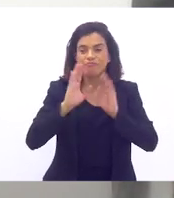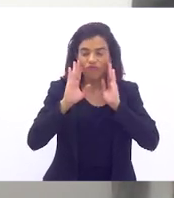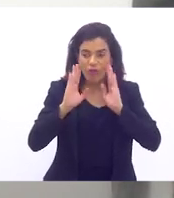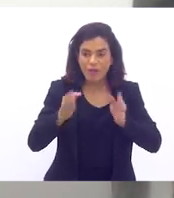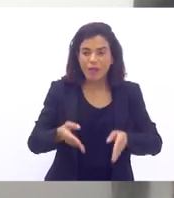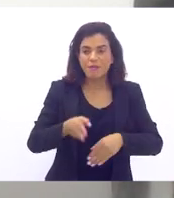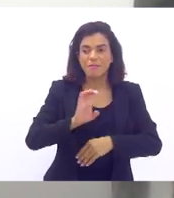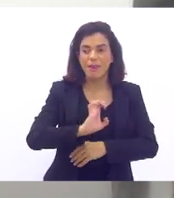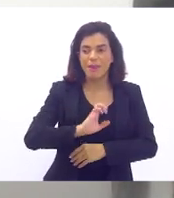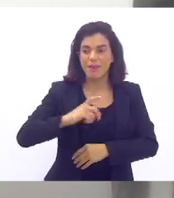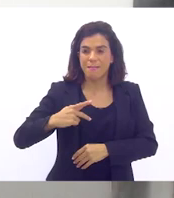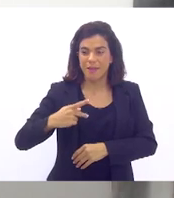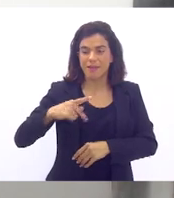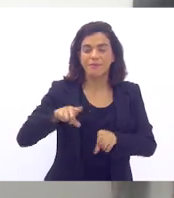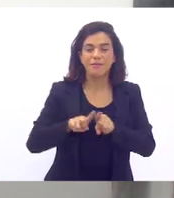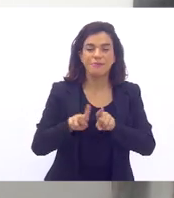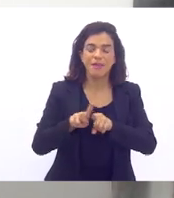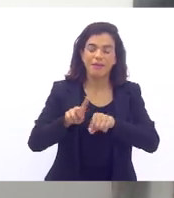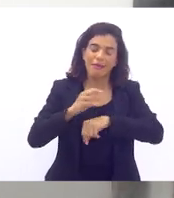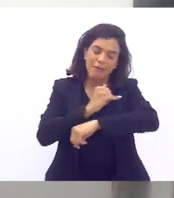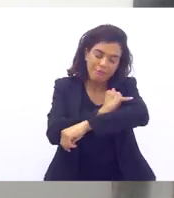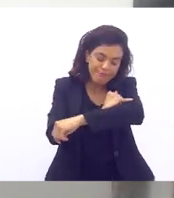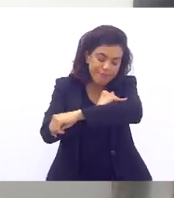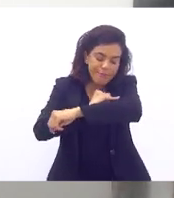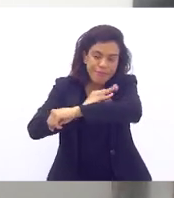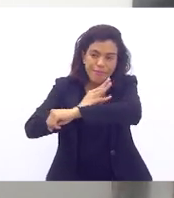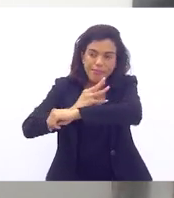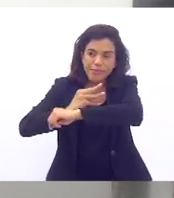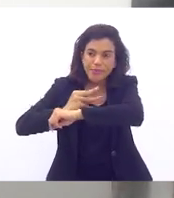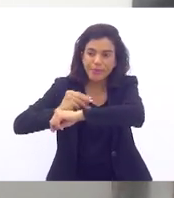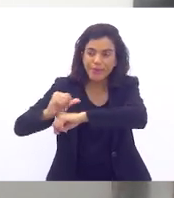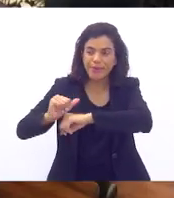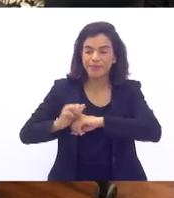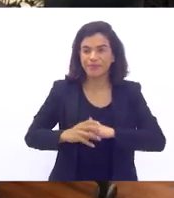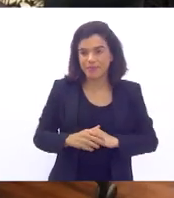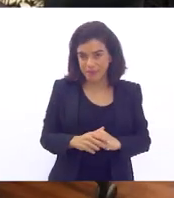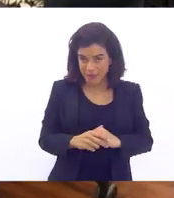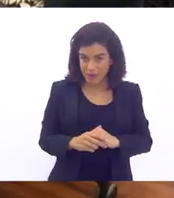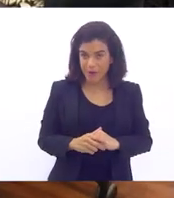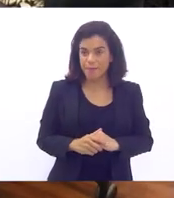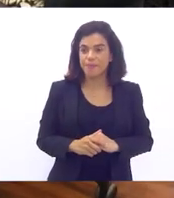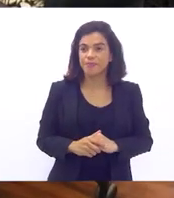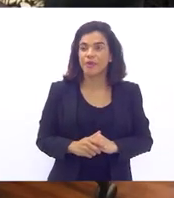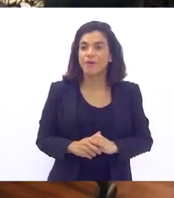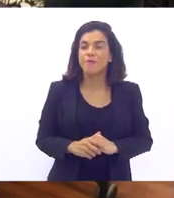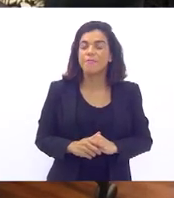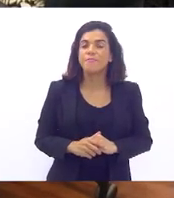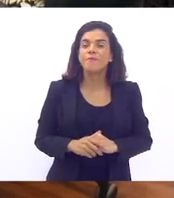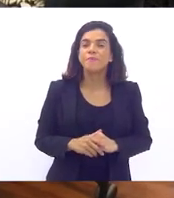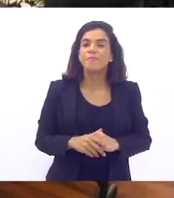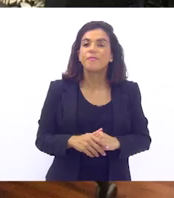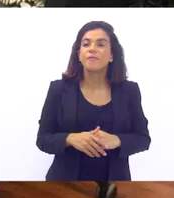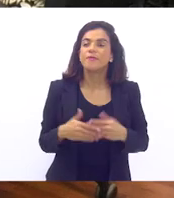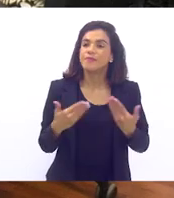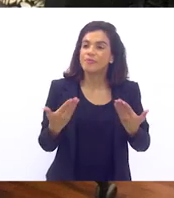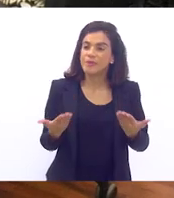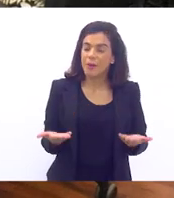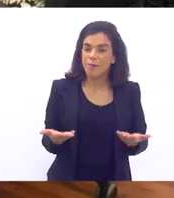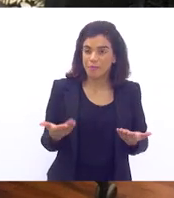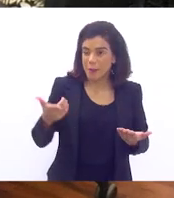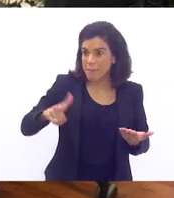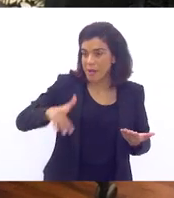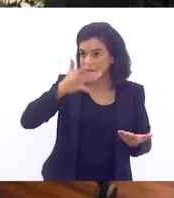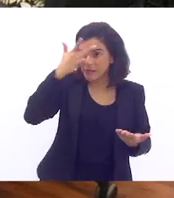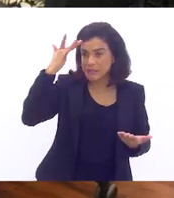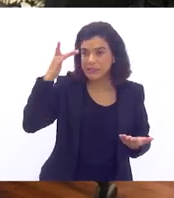epidermóides valiosa inclusive no que diz respeito aos curativos olha só que interessante Taiane e eu queria mais alguém